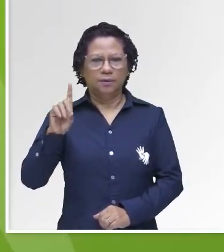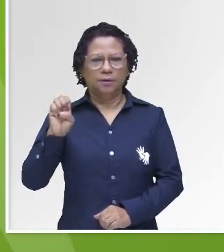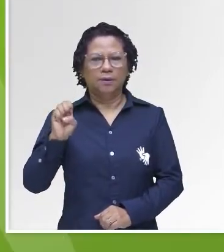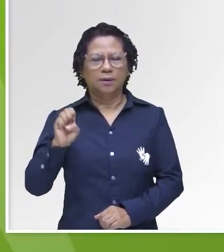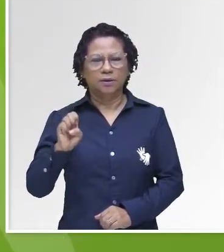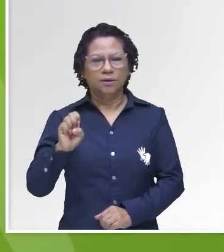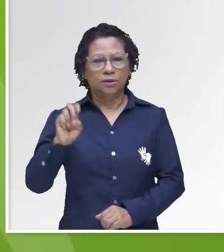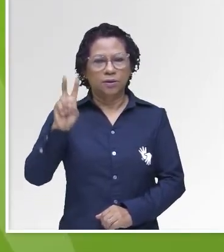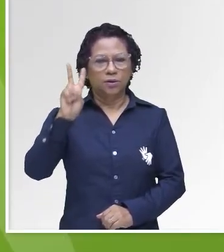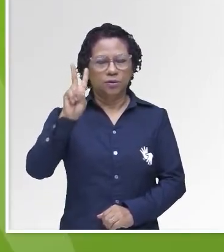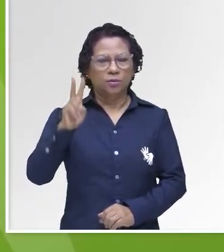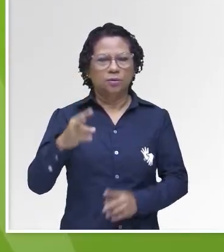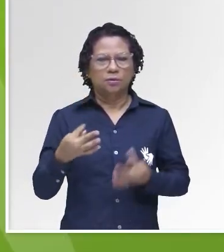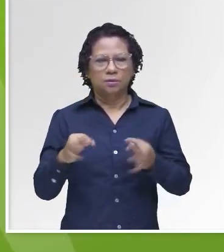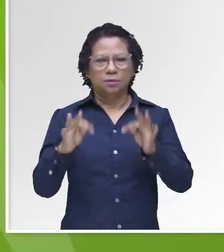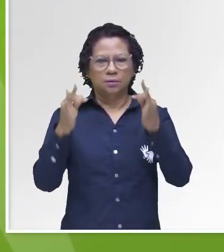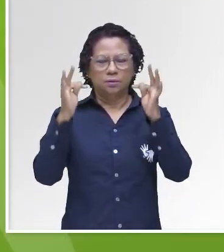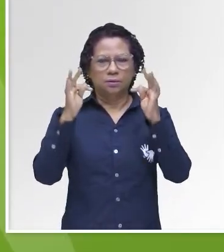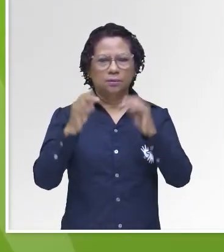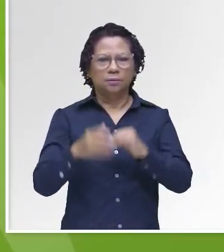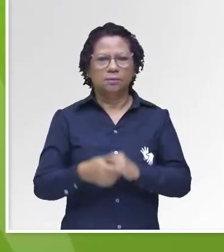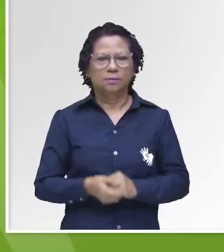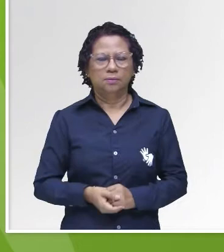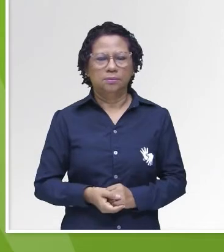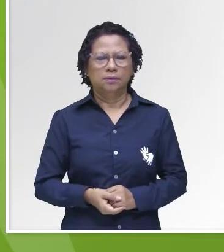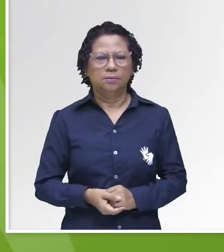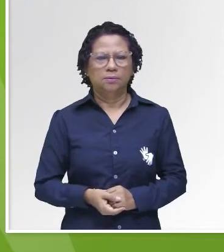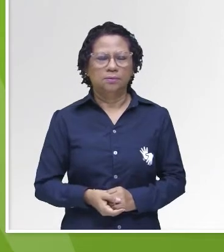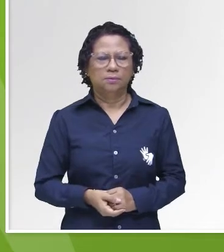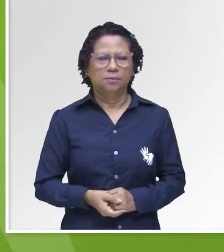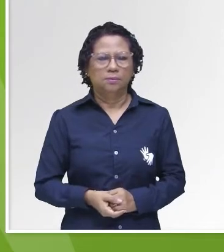Unidade 2, Tecnologia.